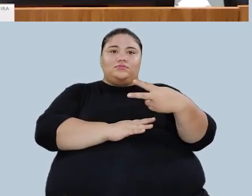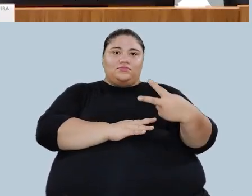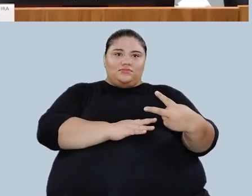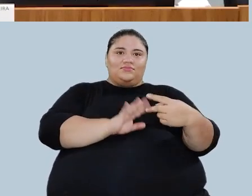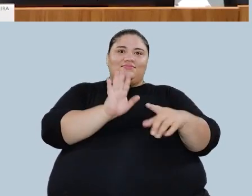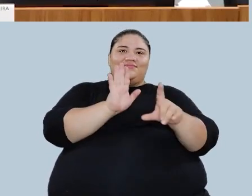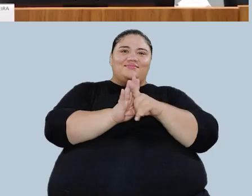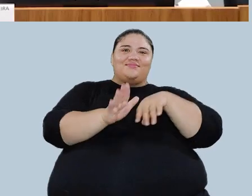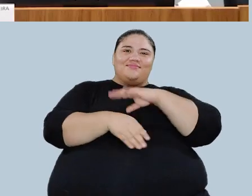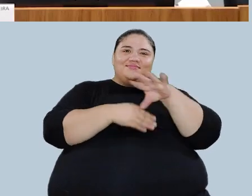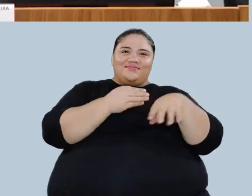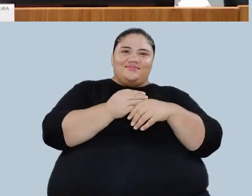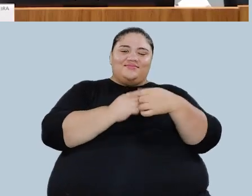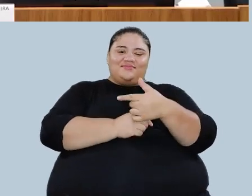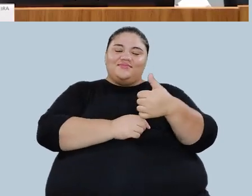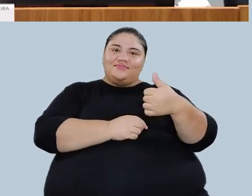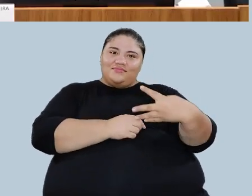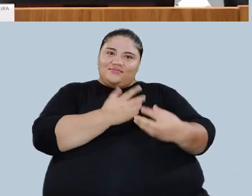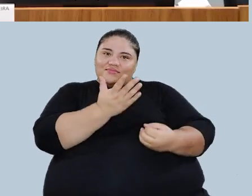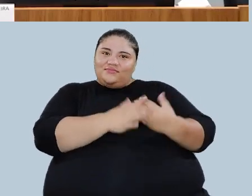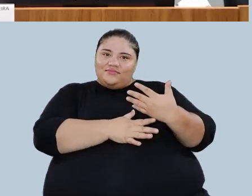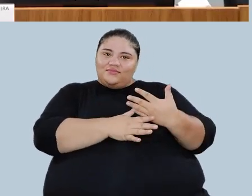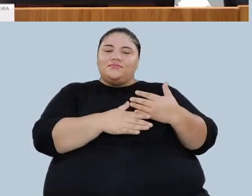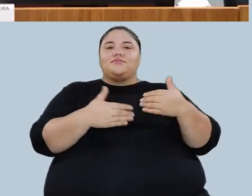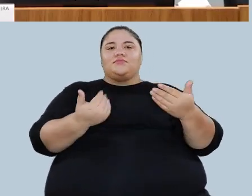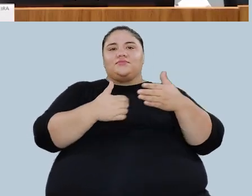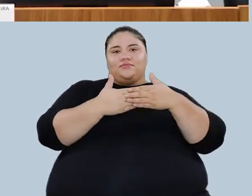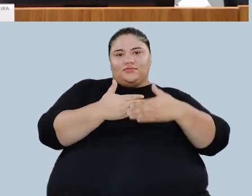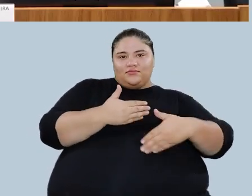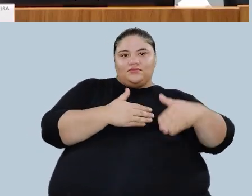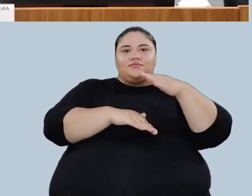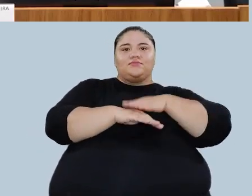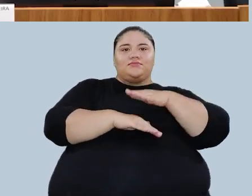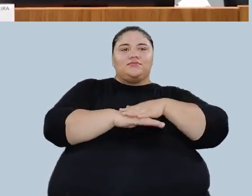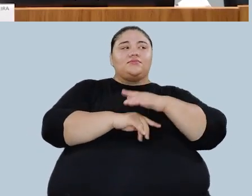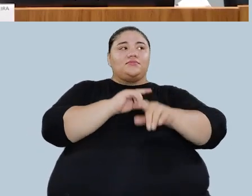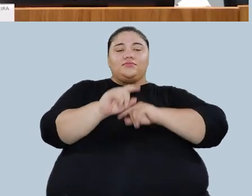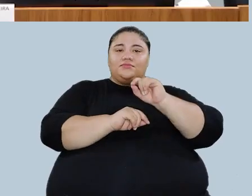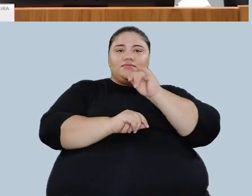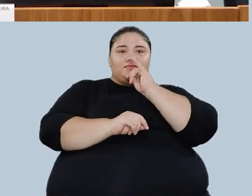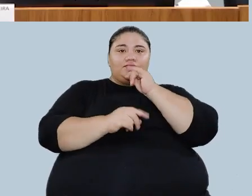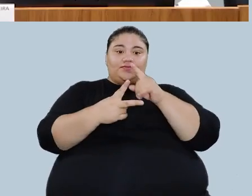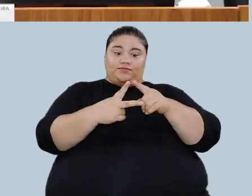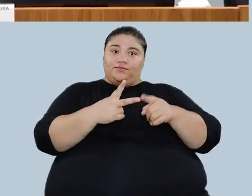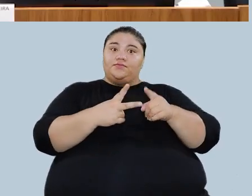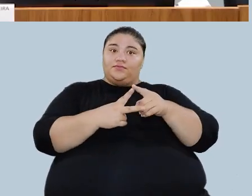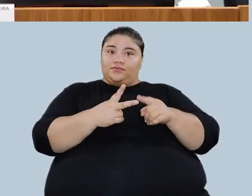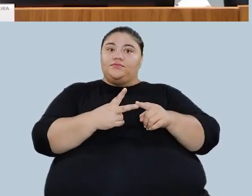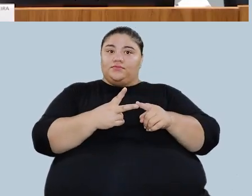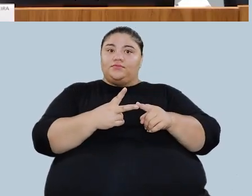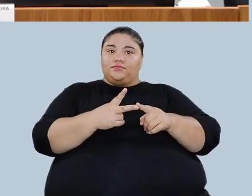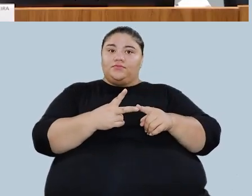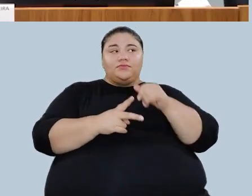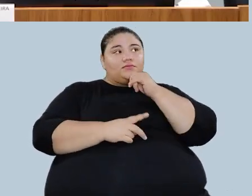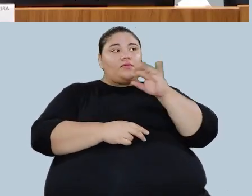a Lei Complementar 214 estabeleceram. Então, a partir dessa duplicidade né,